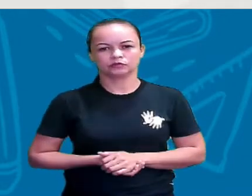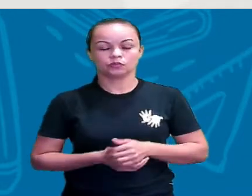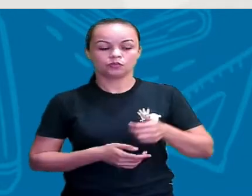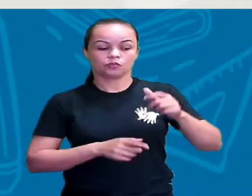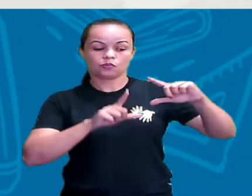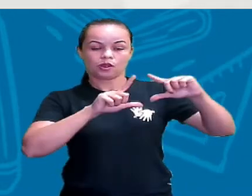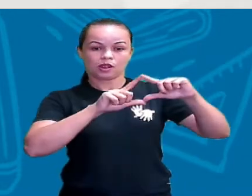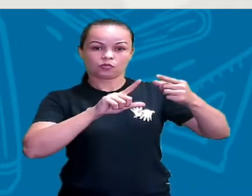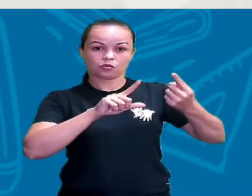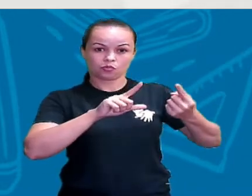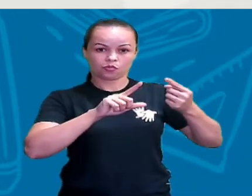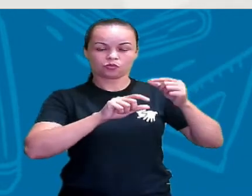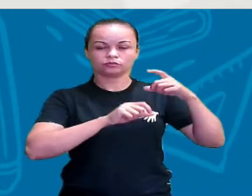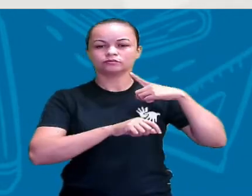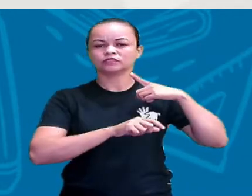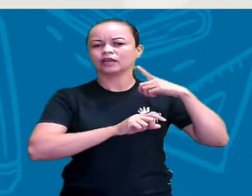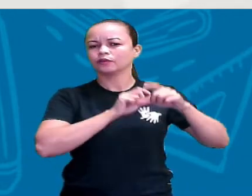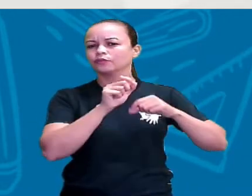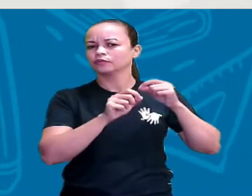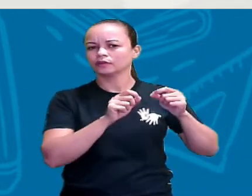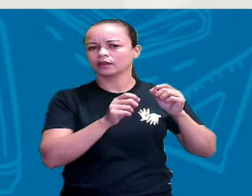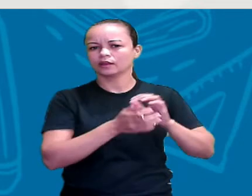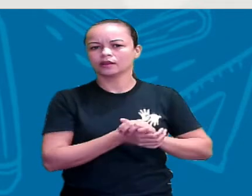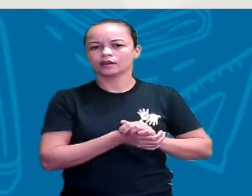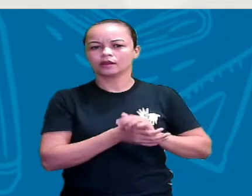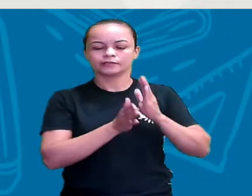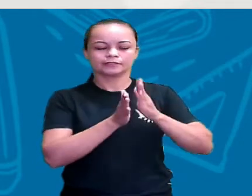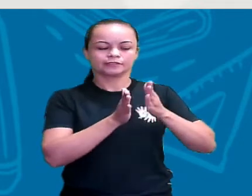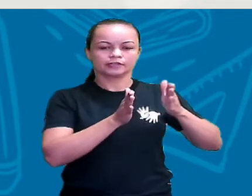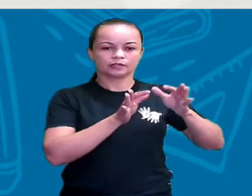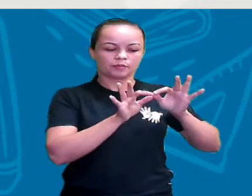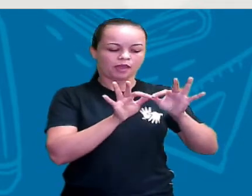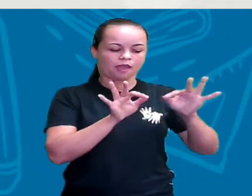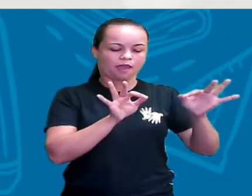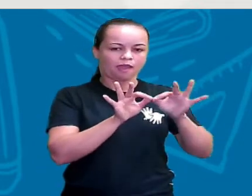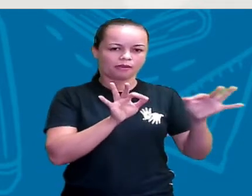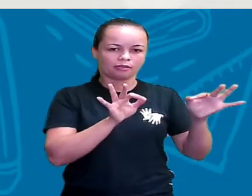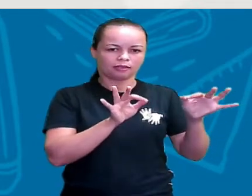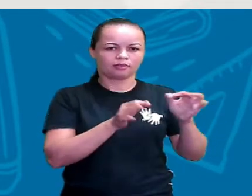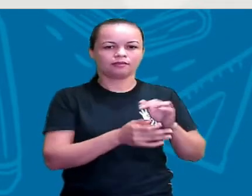triângulo aqui, eu tenho quem? O meu segmento de reta, ó.